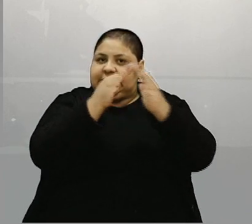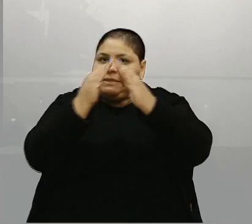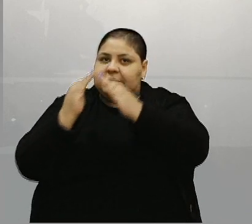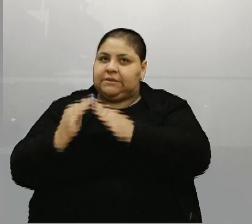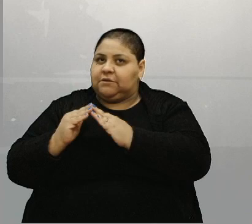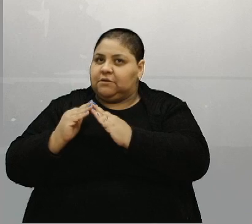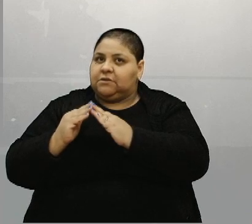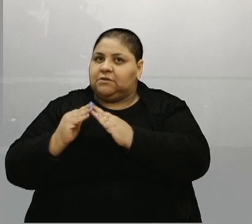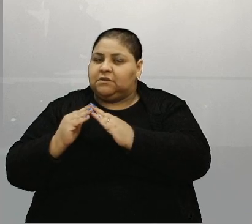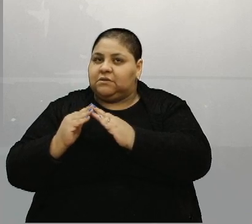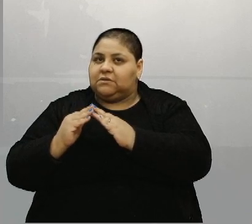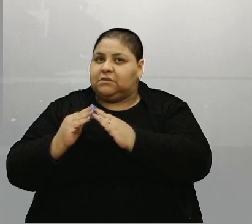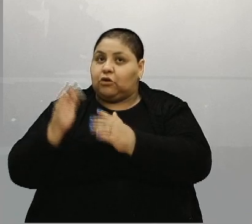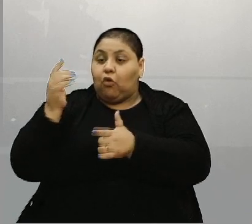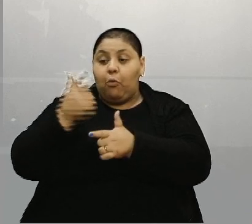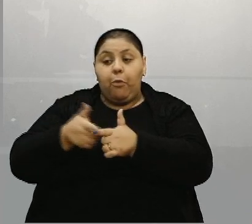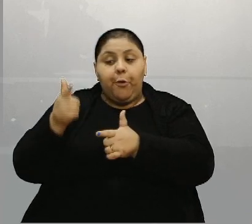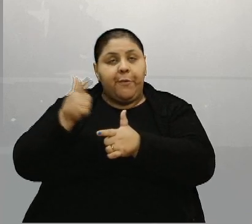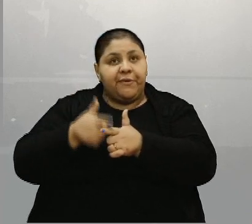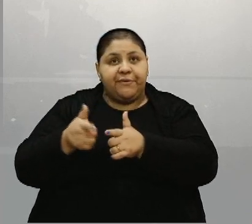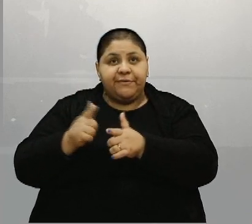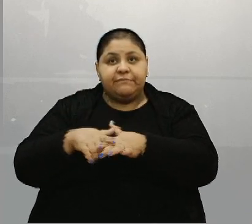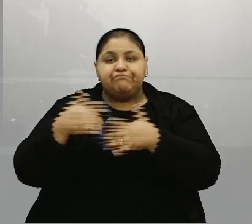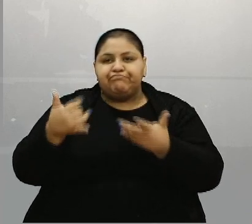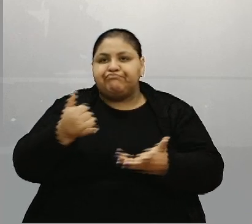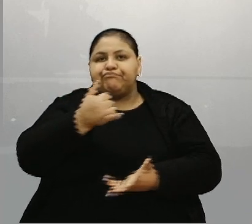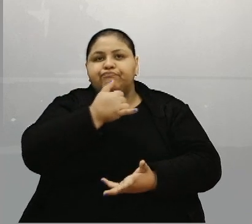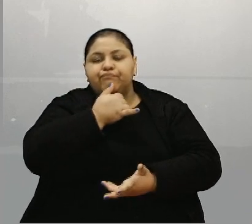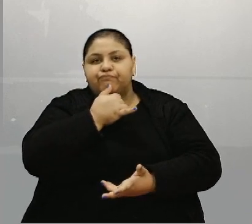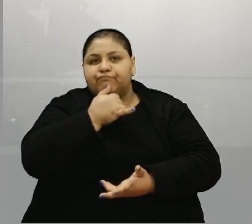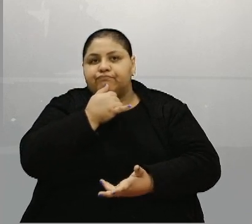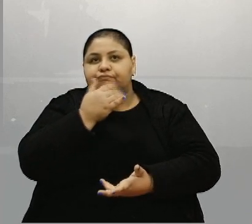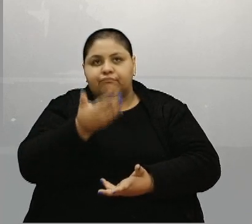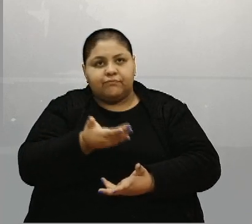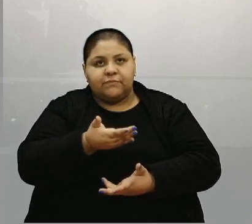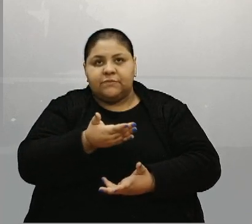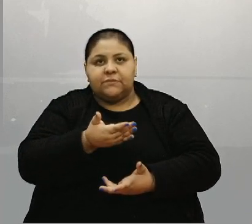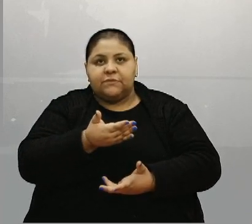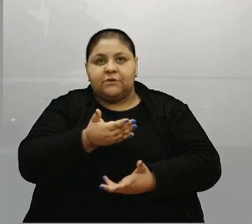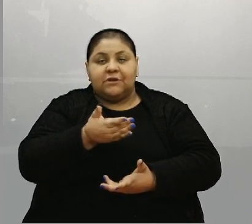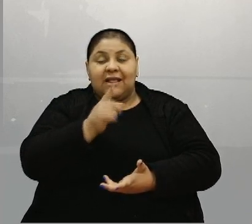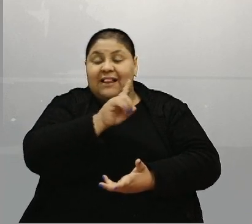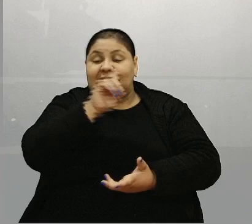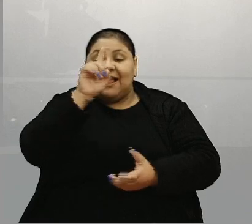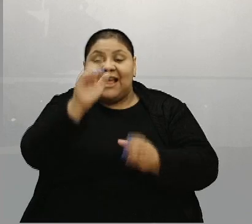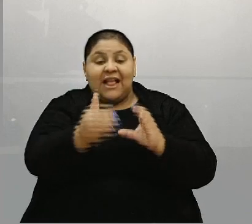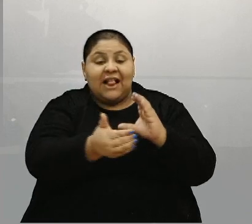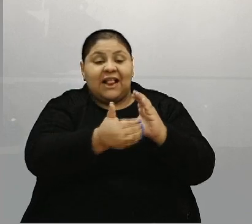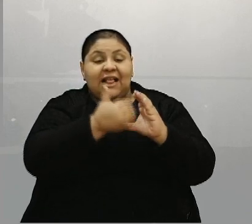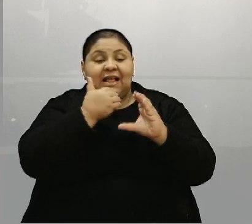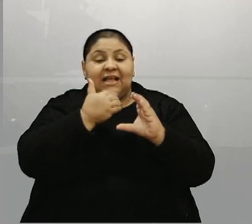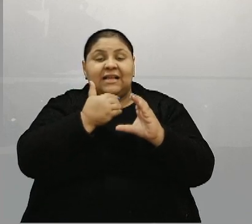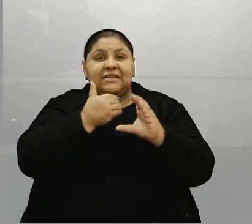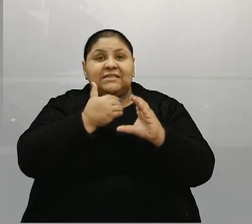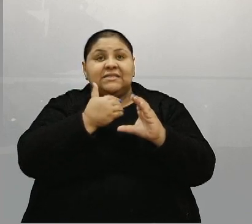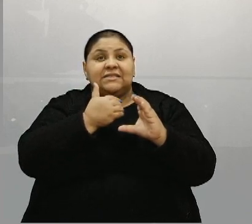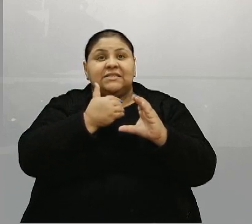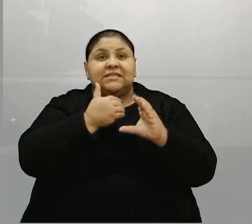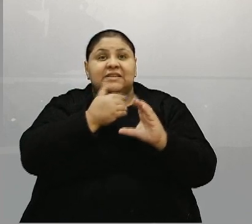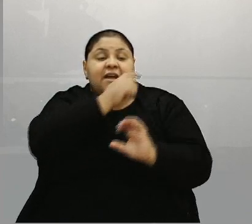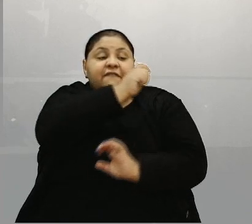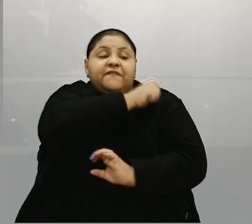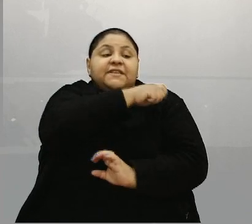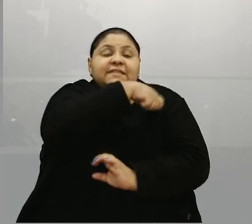estar comprometida. E, infelizmente, elas ainda não receberam a vistoria da Defesa